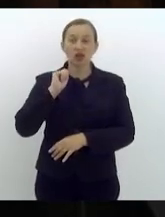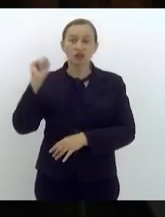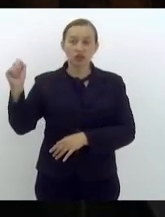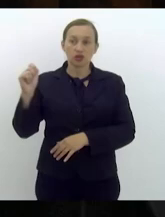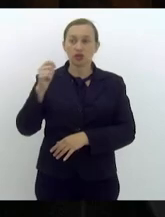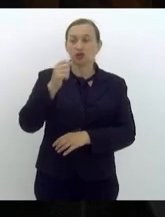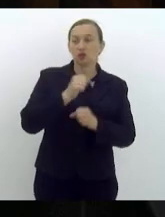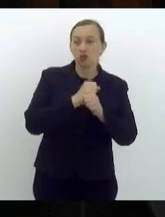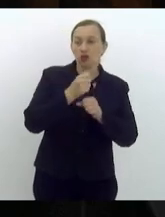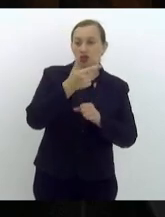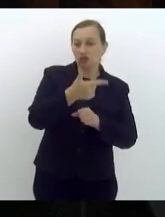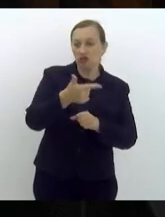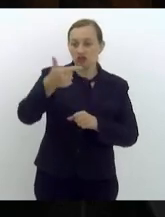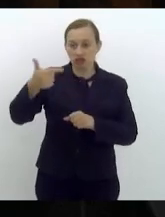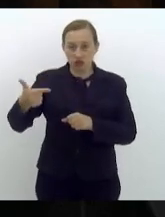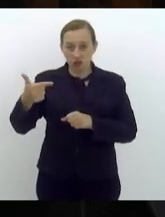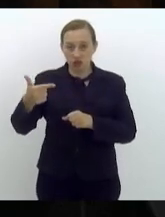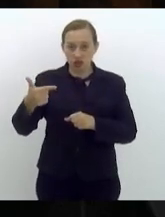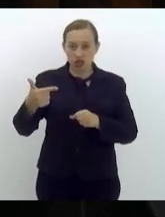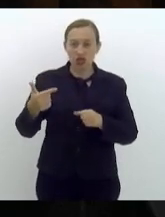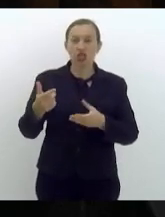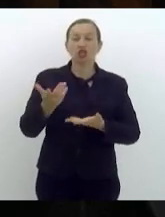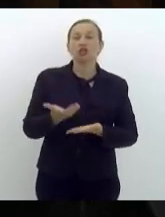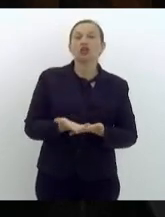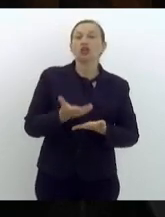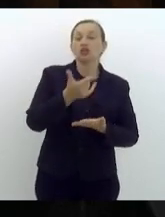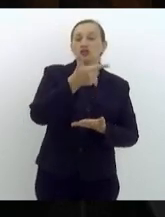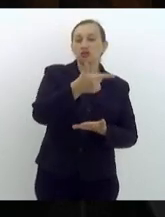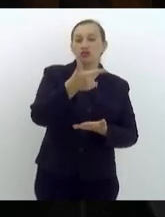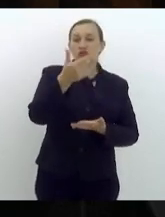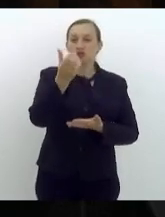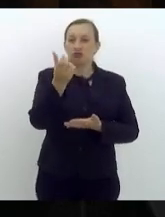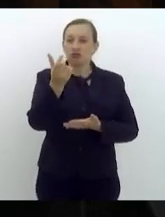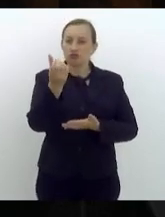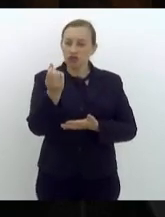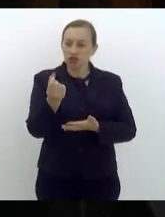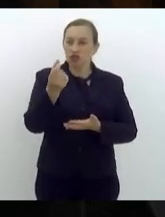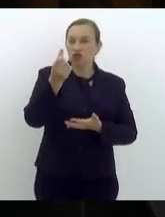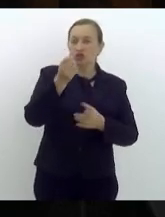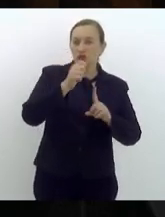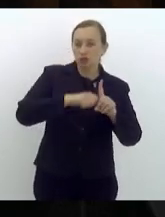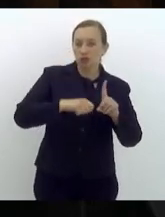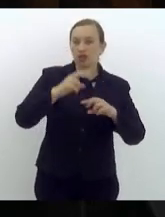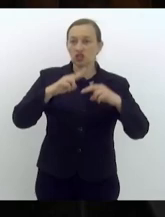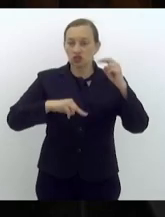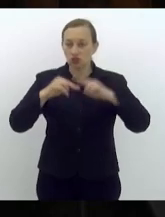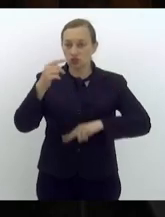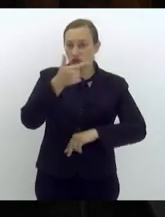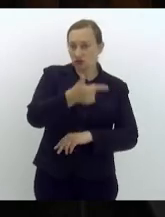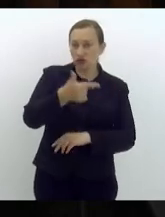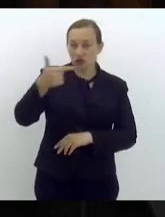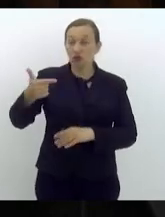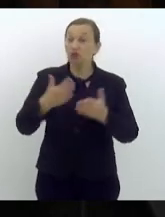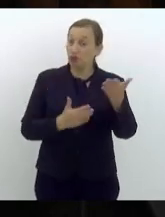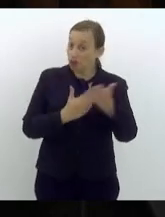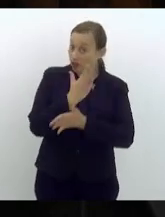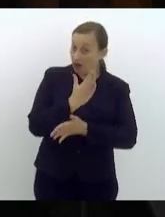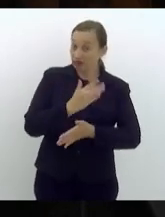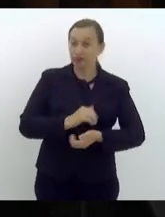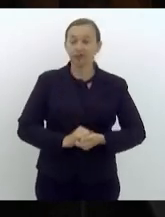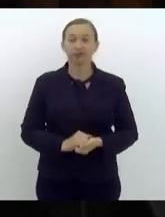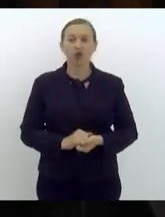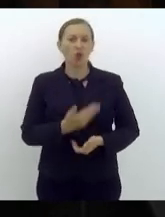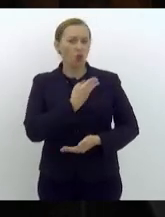7/22/22. Veio a pauta em 20/6/22. E foi aprovado.